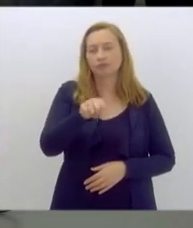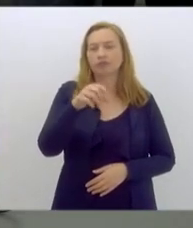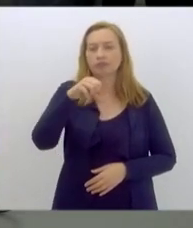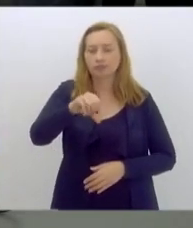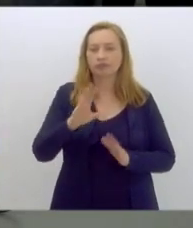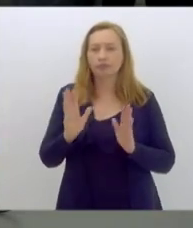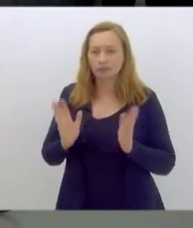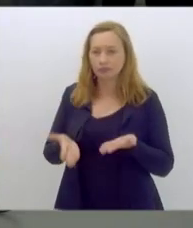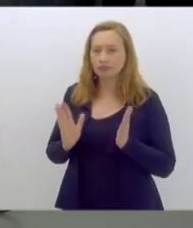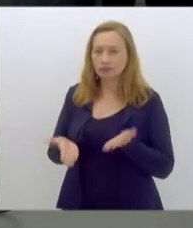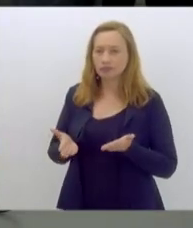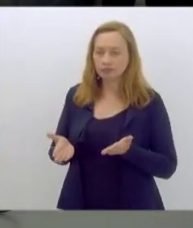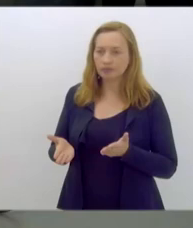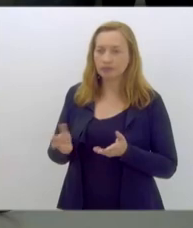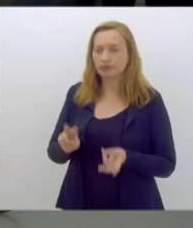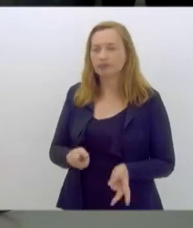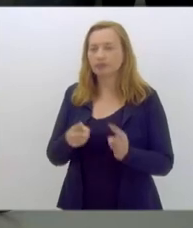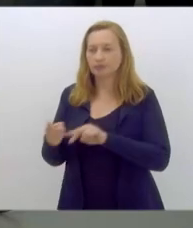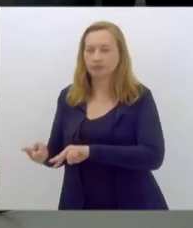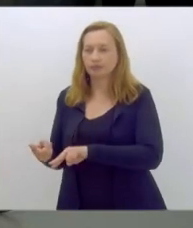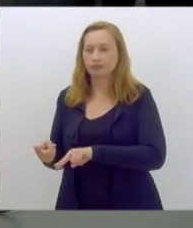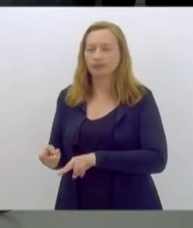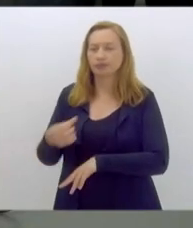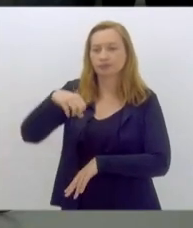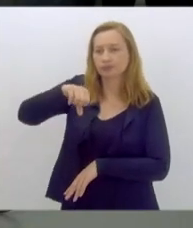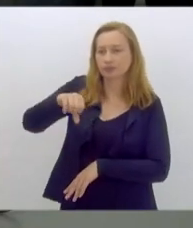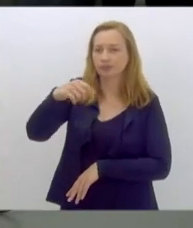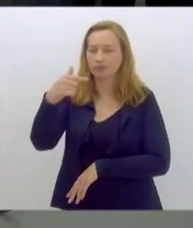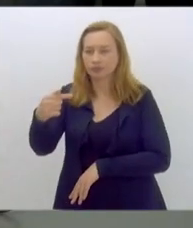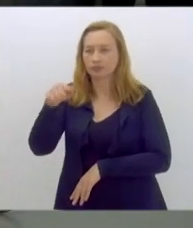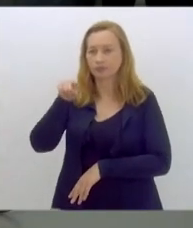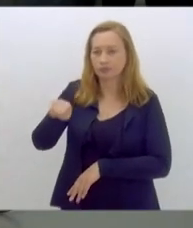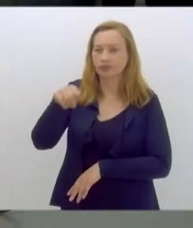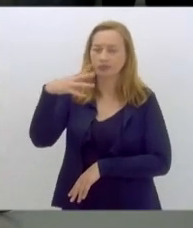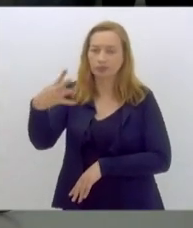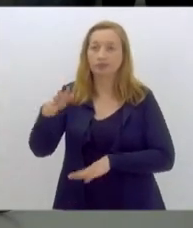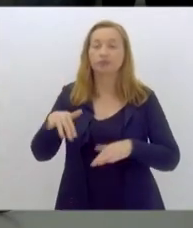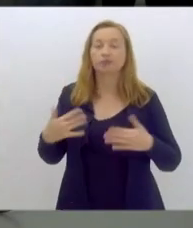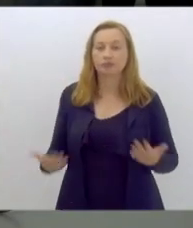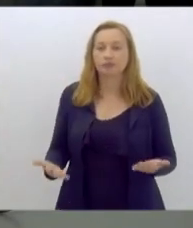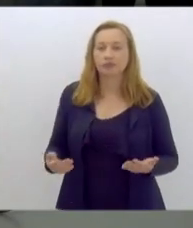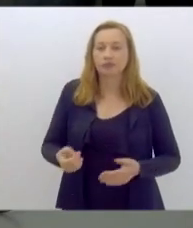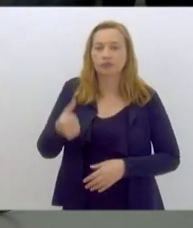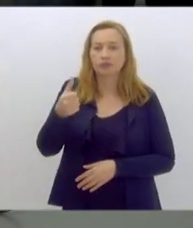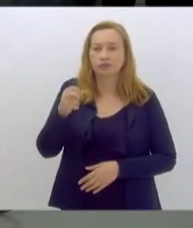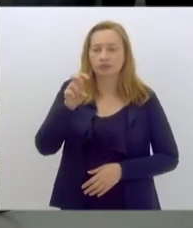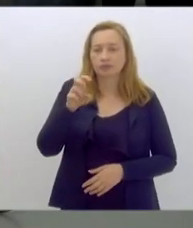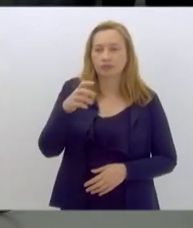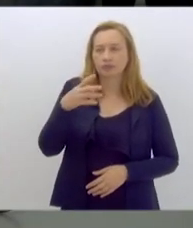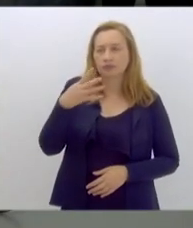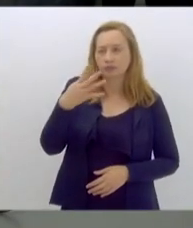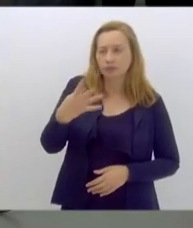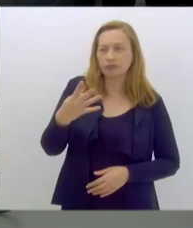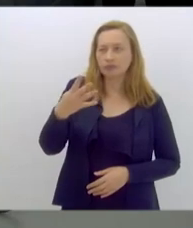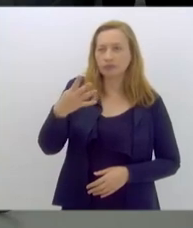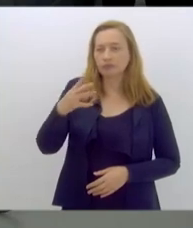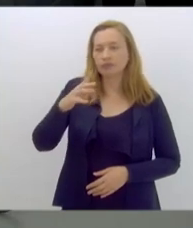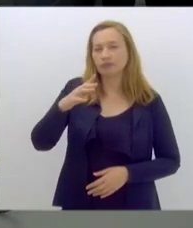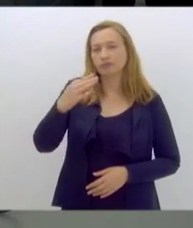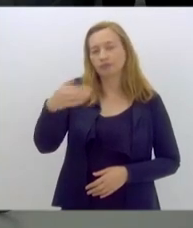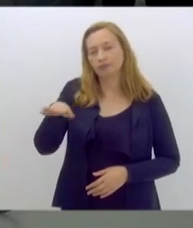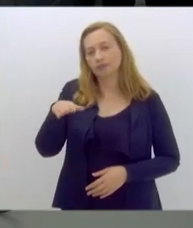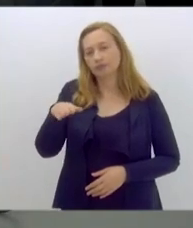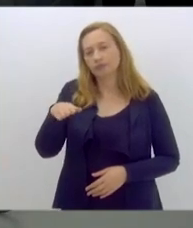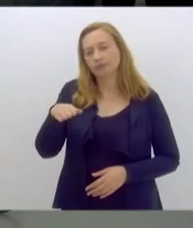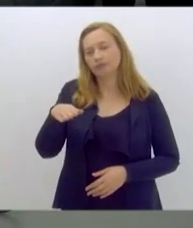na pelo encaminhada nós temos 97.4 portanto quase sim 4B e meio acima